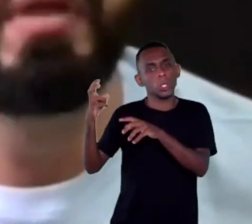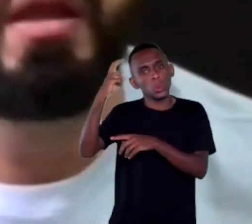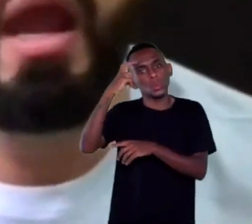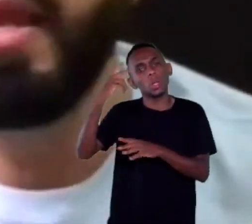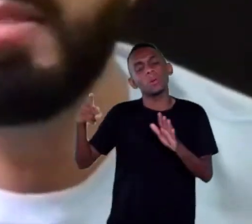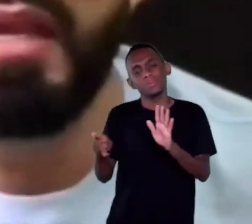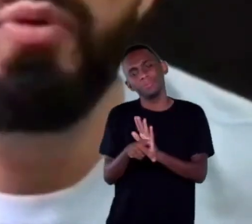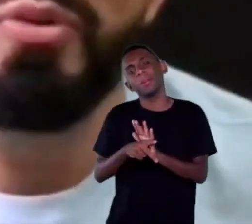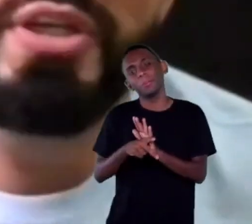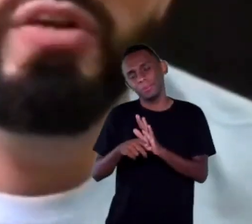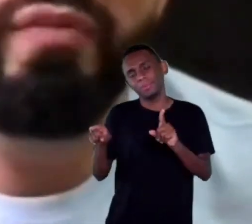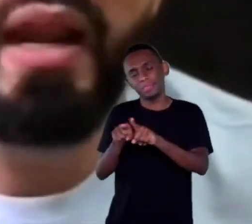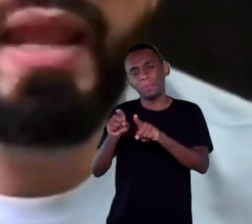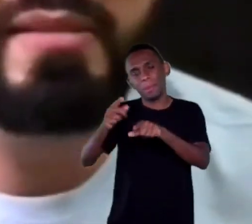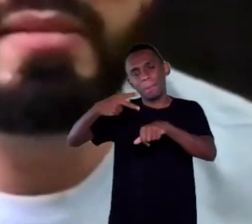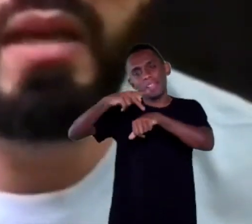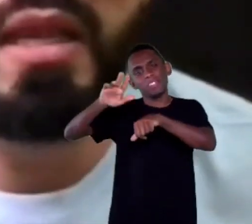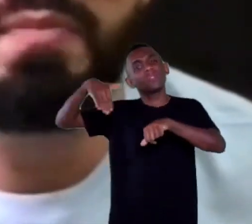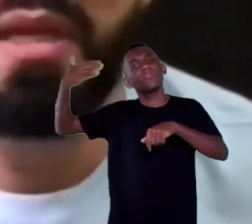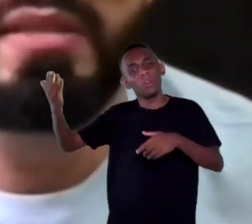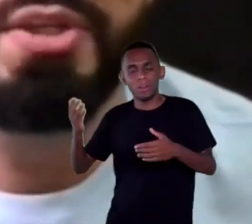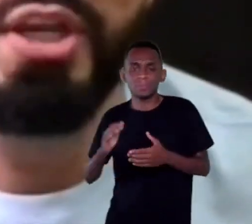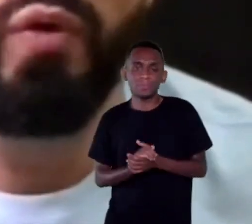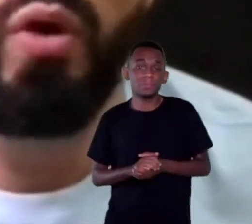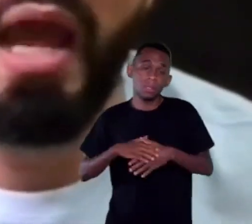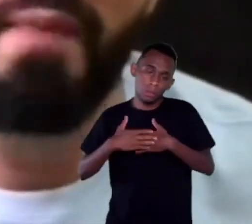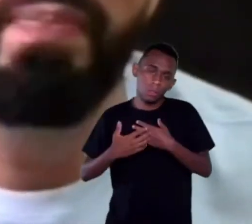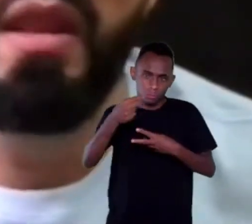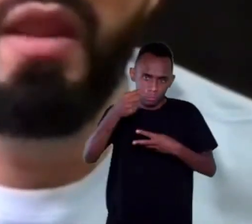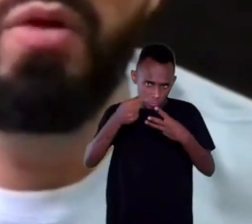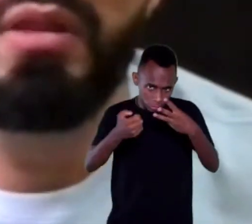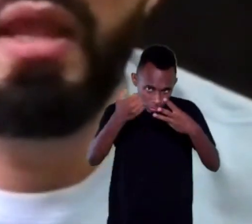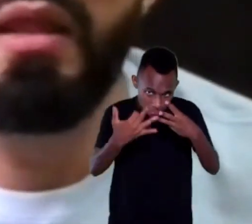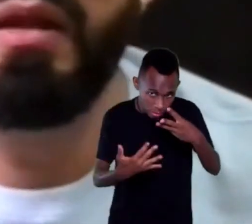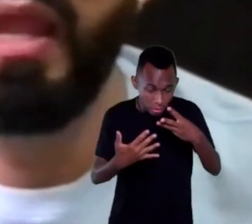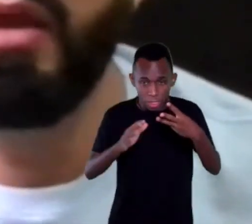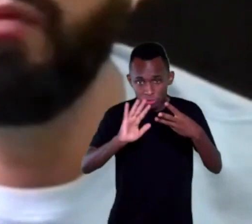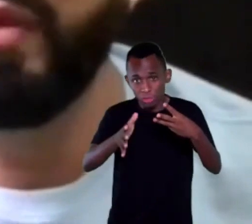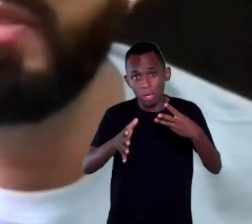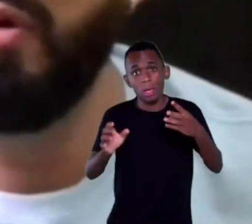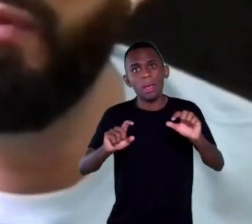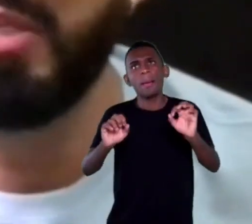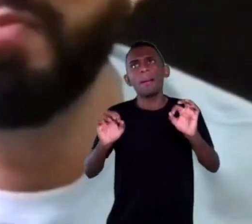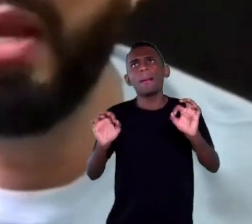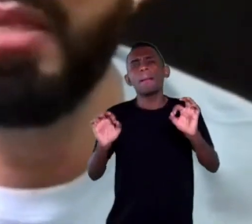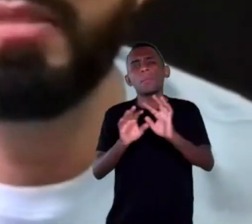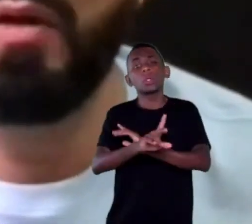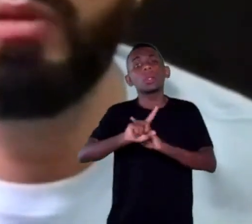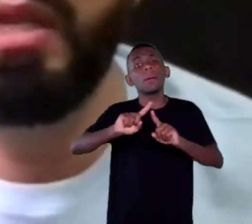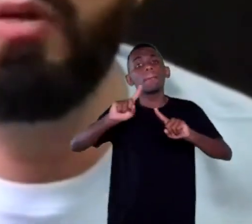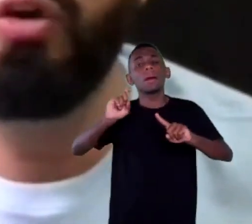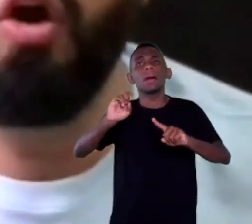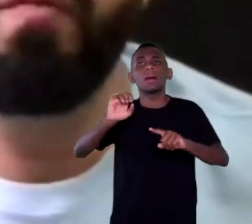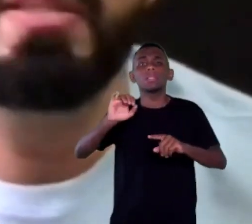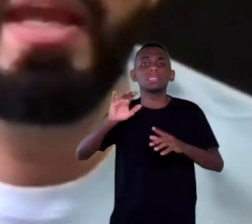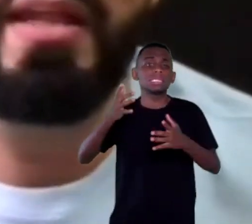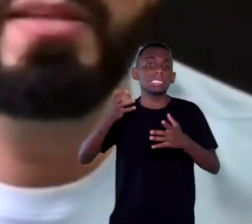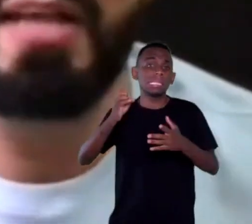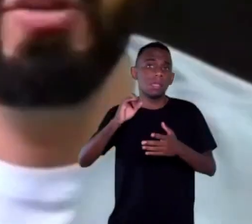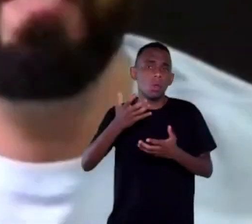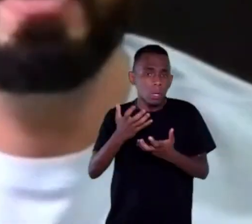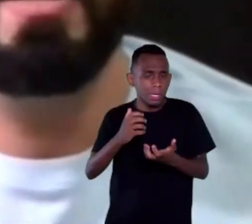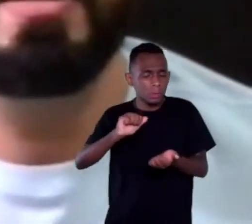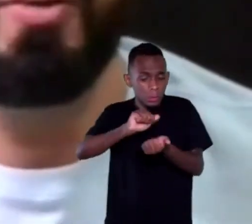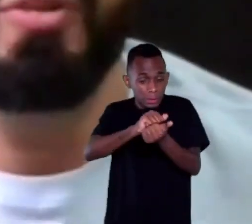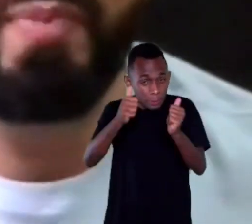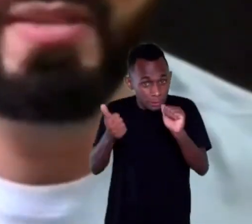junto. A exemplo disso, eu falei essas 3, mas se a gente for olhar, eu até quero ver se eu faço uma reedição dele com novas lendas.